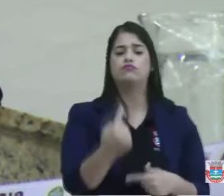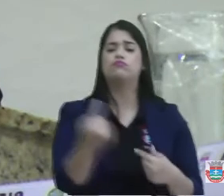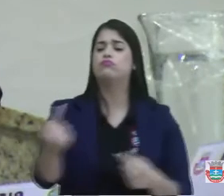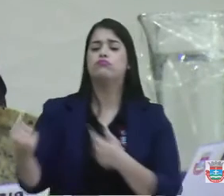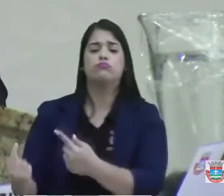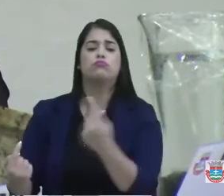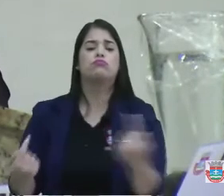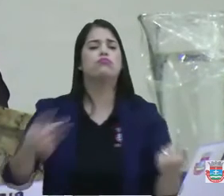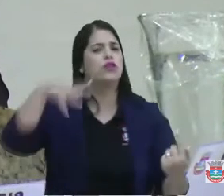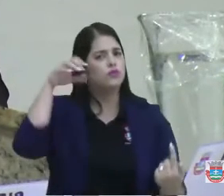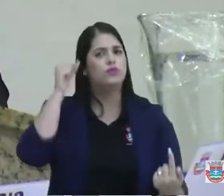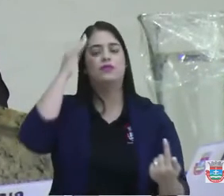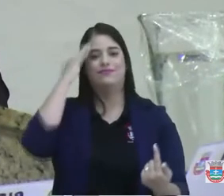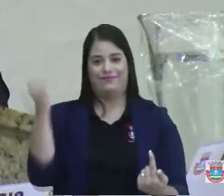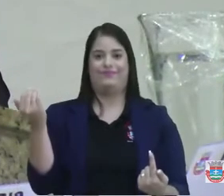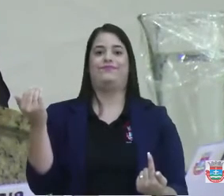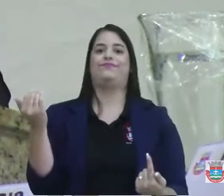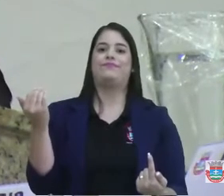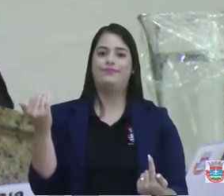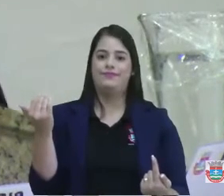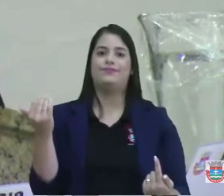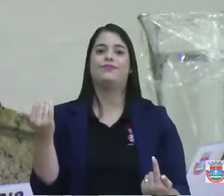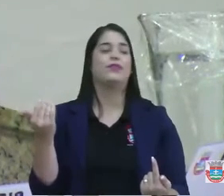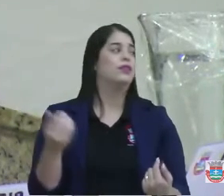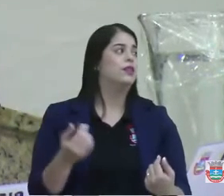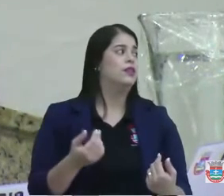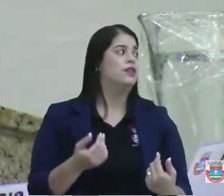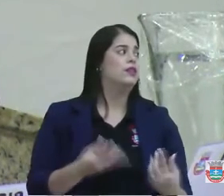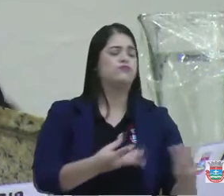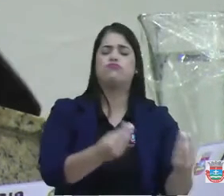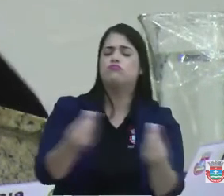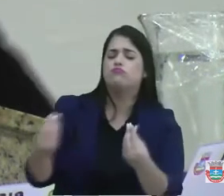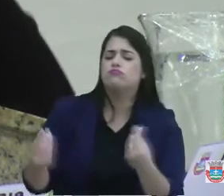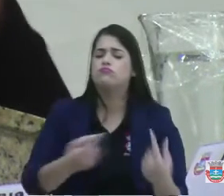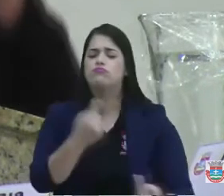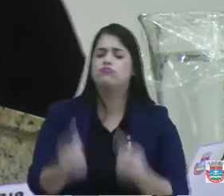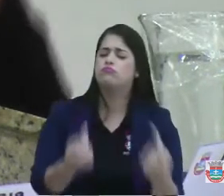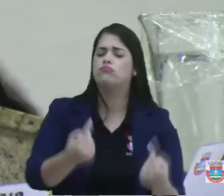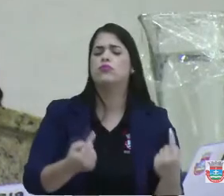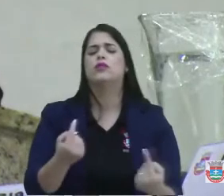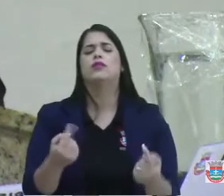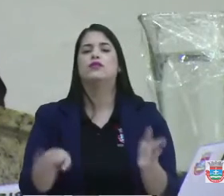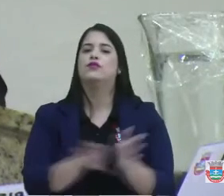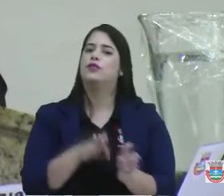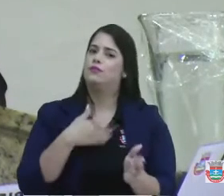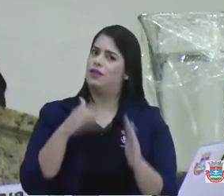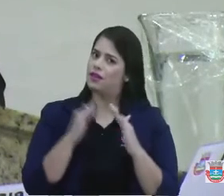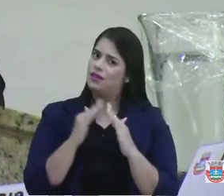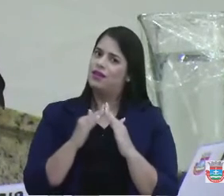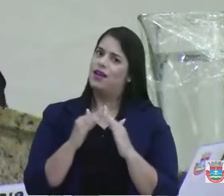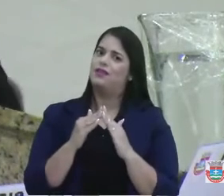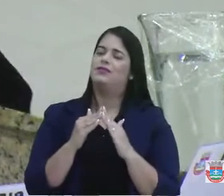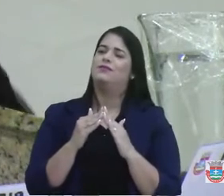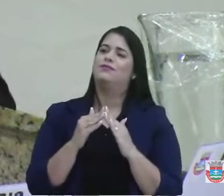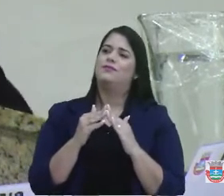que está me escutando sabe e muitas pessoas eu recebo na minha casa e agradeço a Deus quando vão até lá